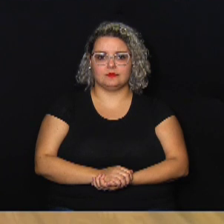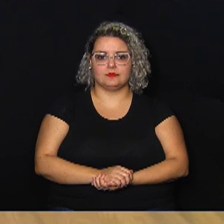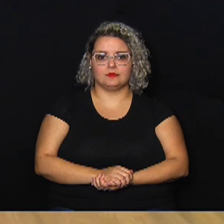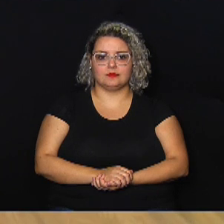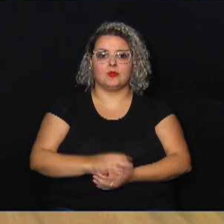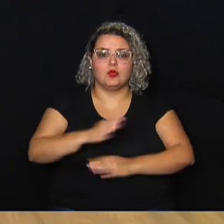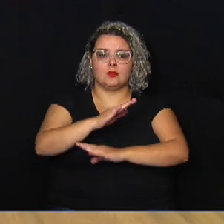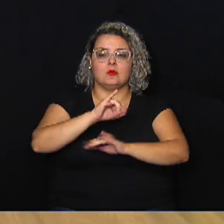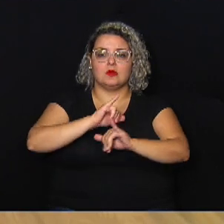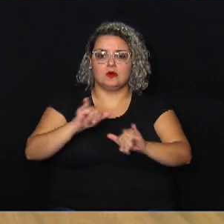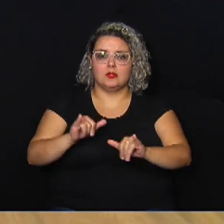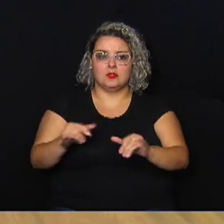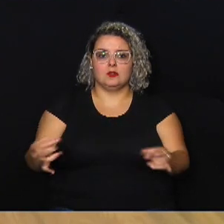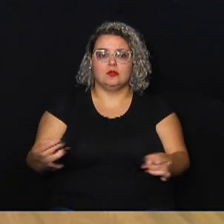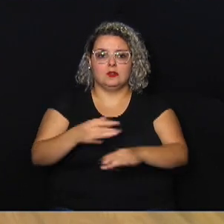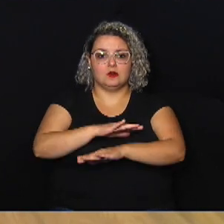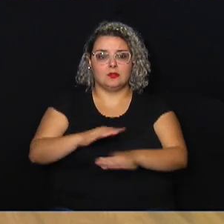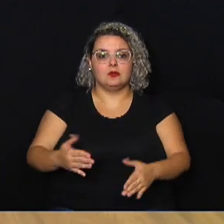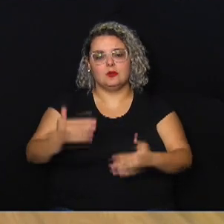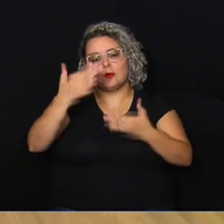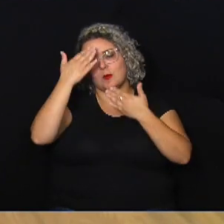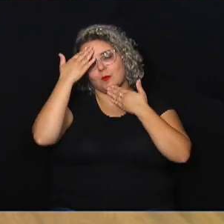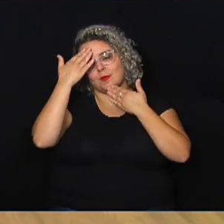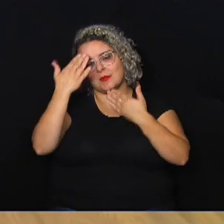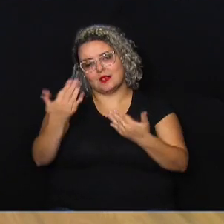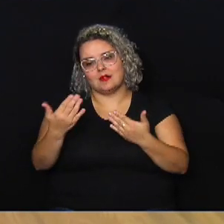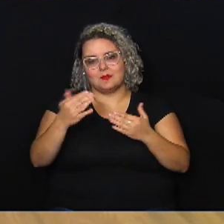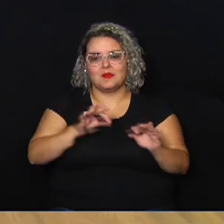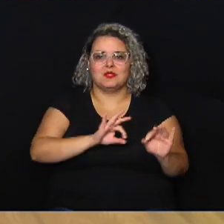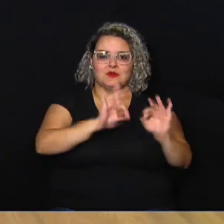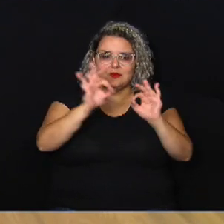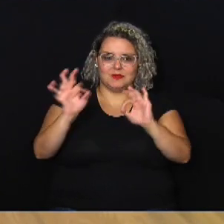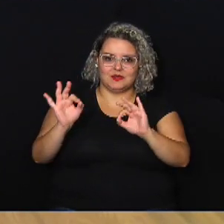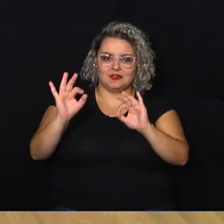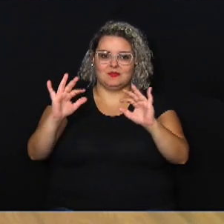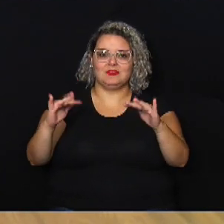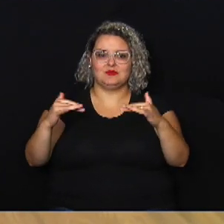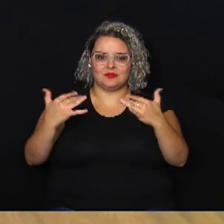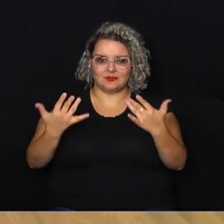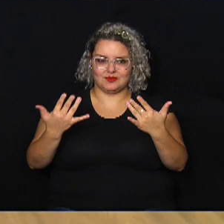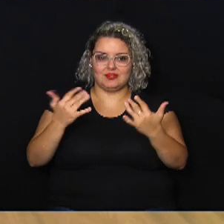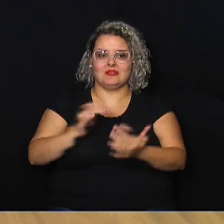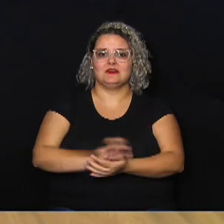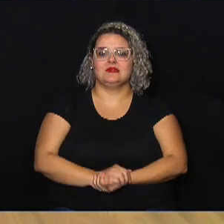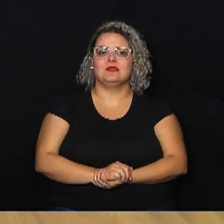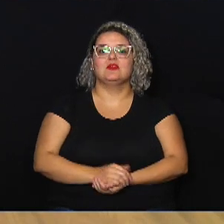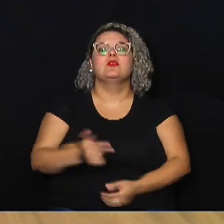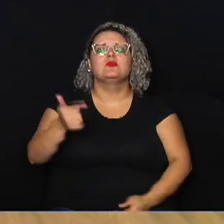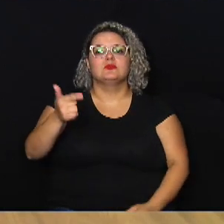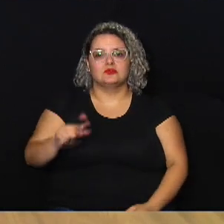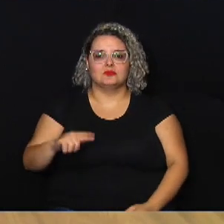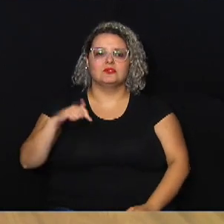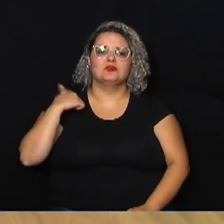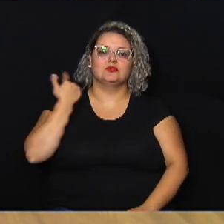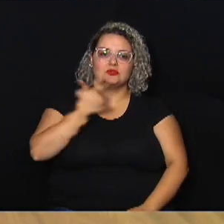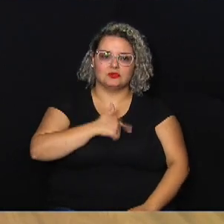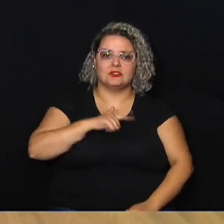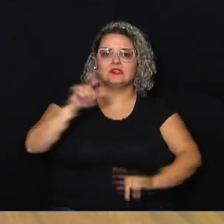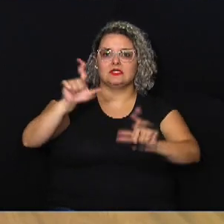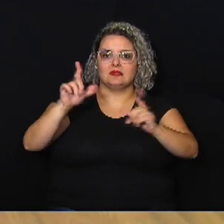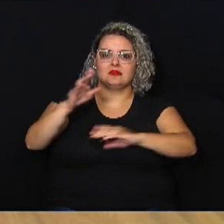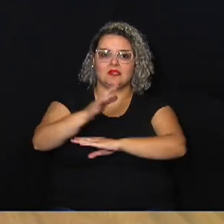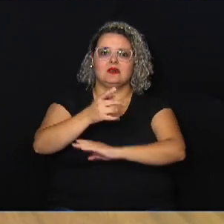Jornal Câmara Notícia fica por aqui. Muito obrigado pela sua companhia, pela sua audiência. Continue aqui na TV Câmara